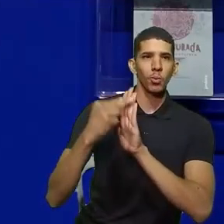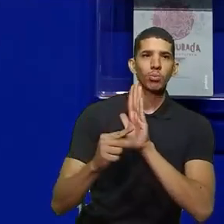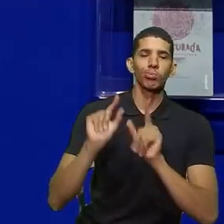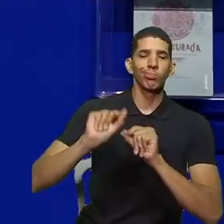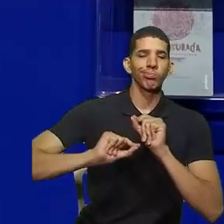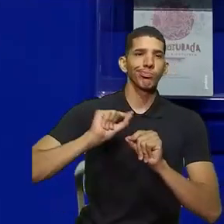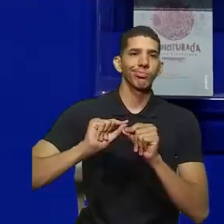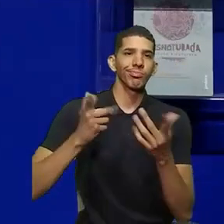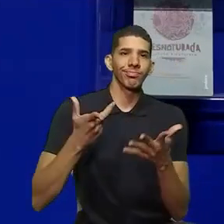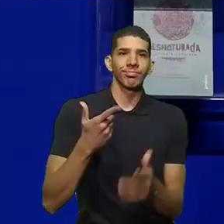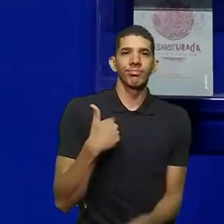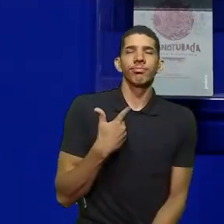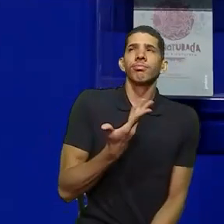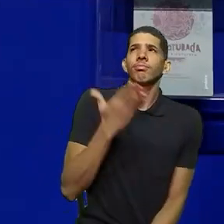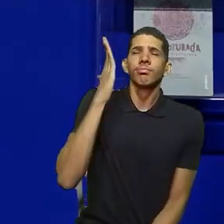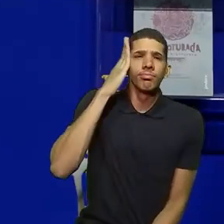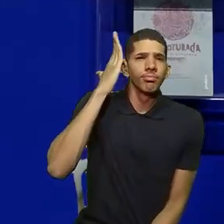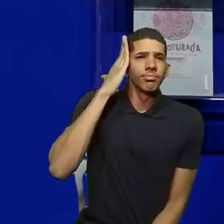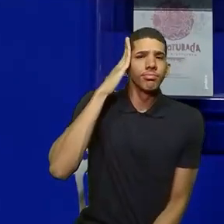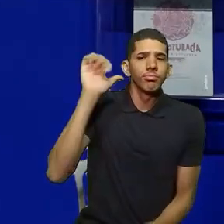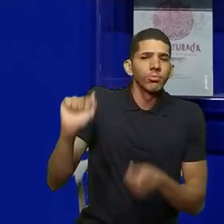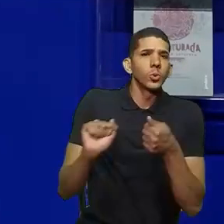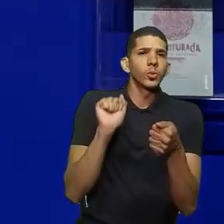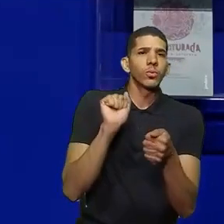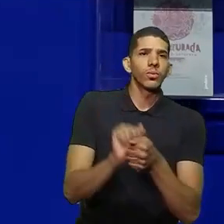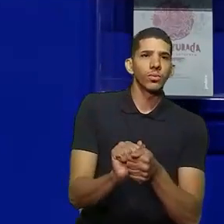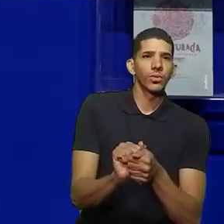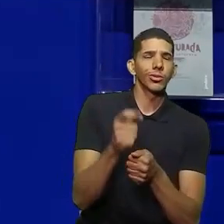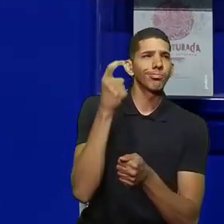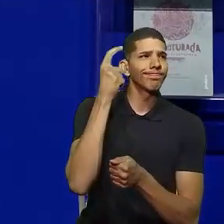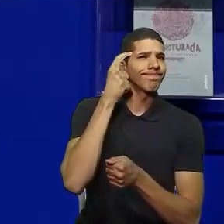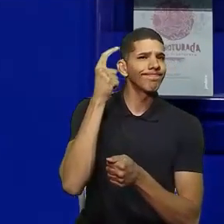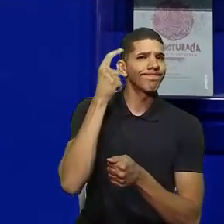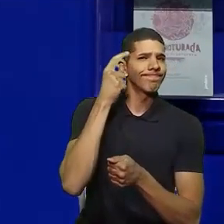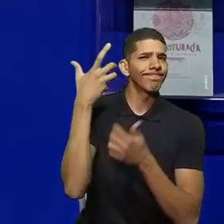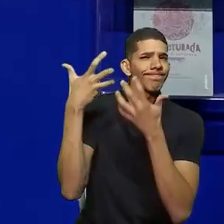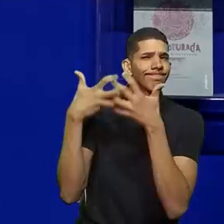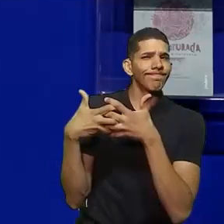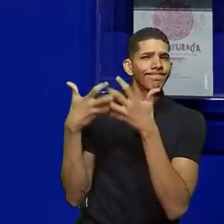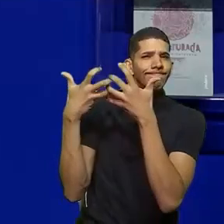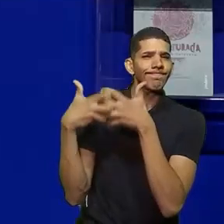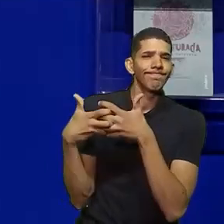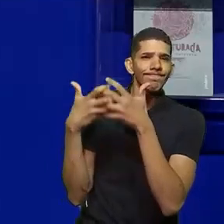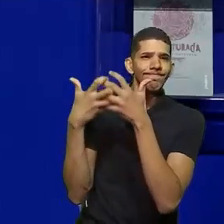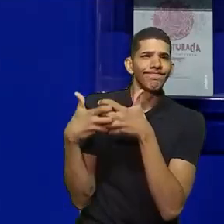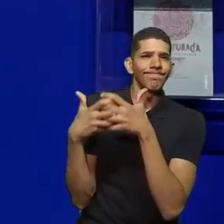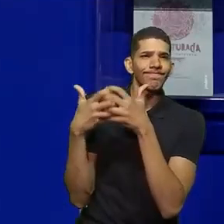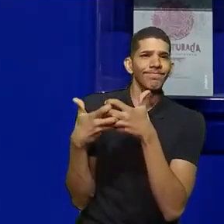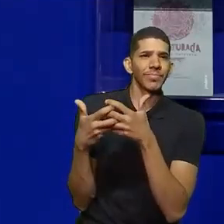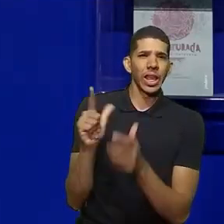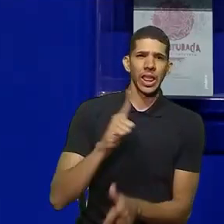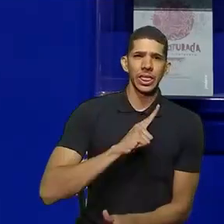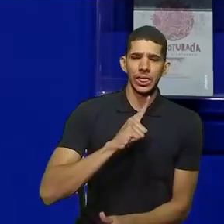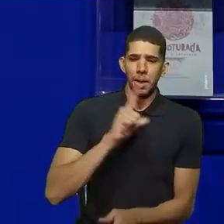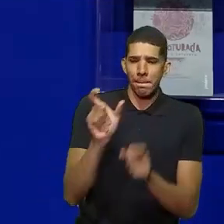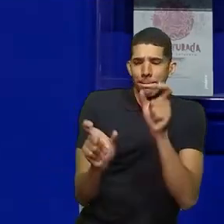começou a pensar junto com ele. E aí a necessidade que a gente tem de